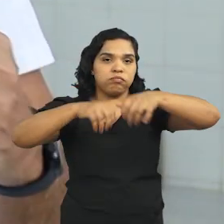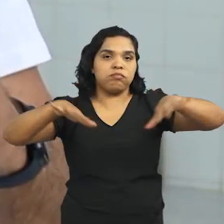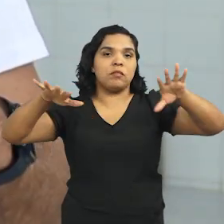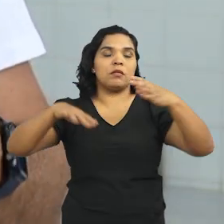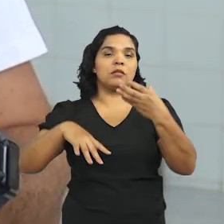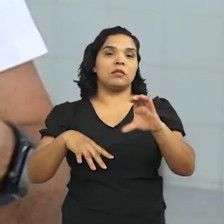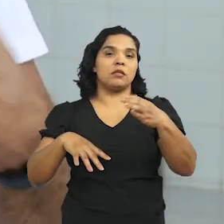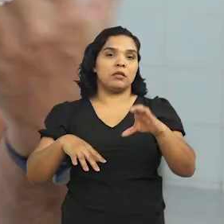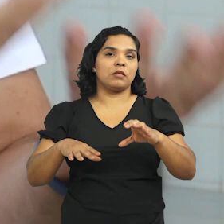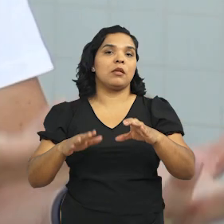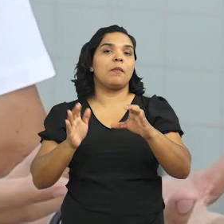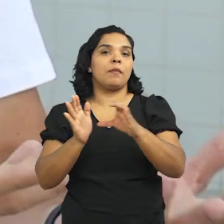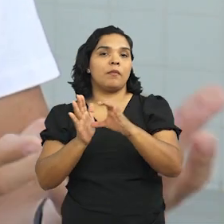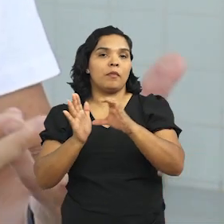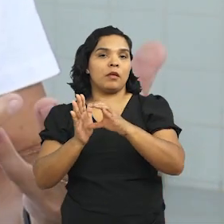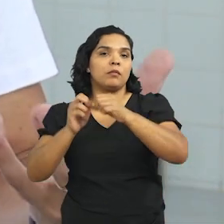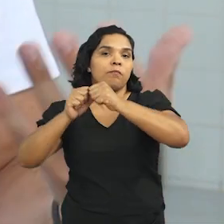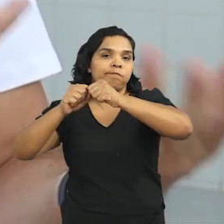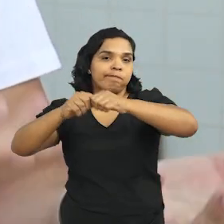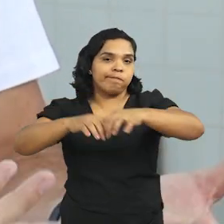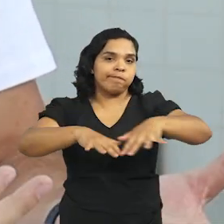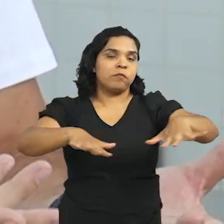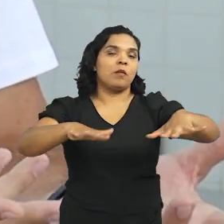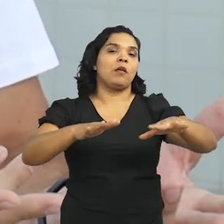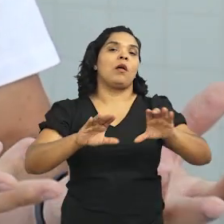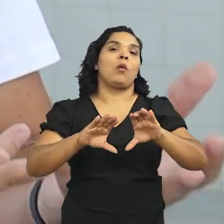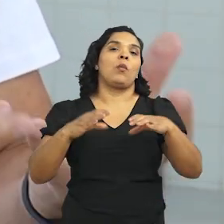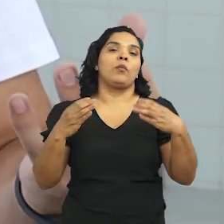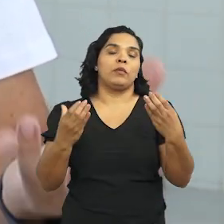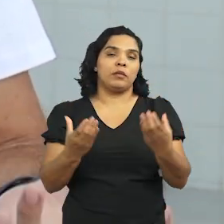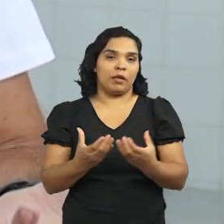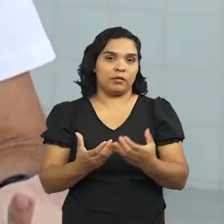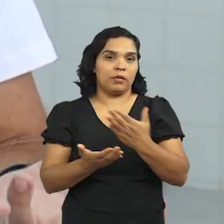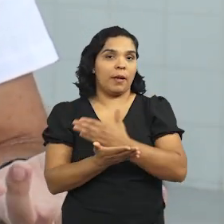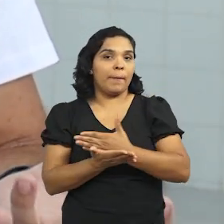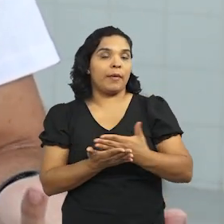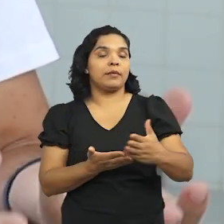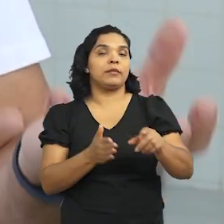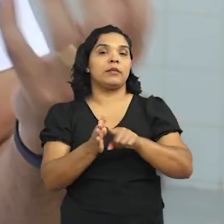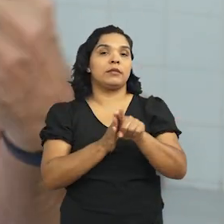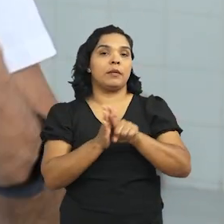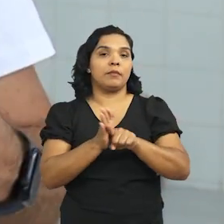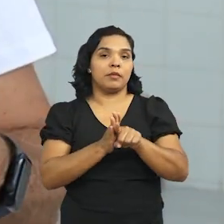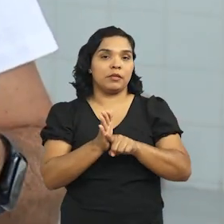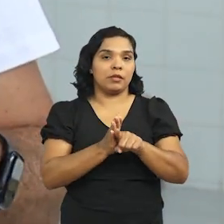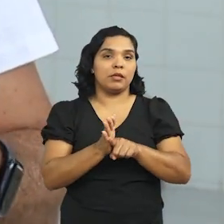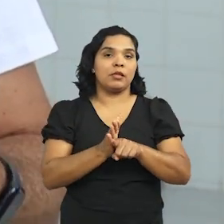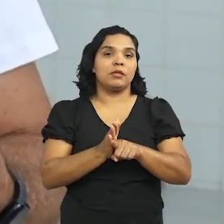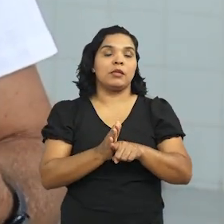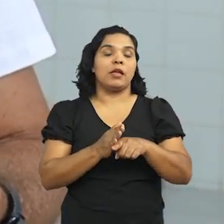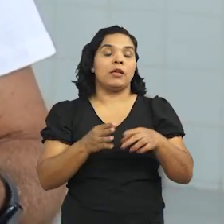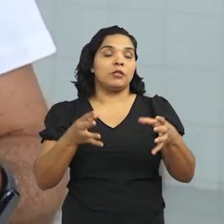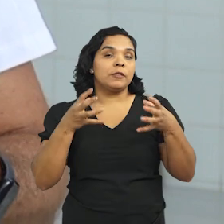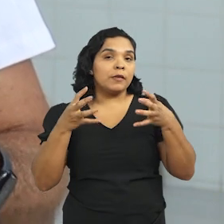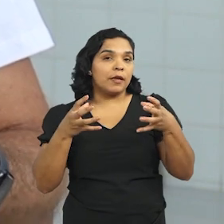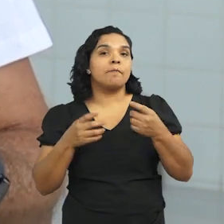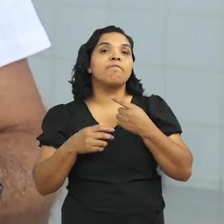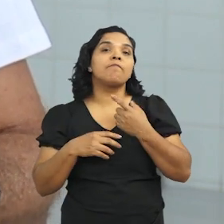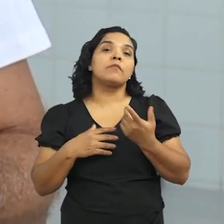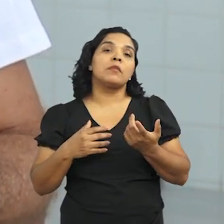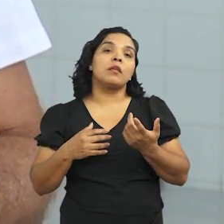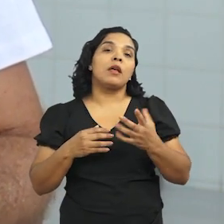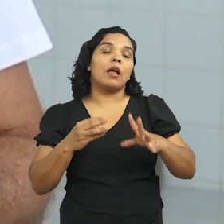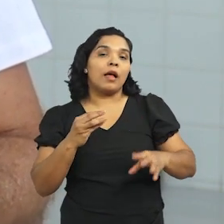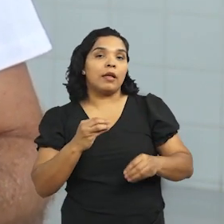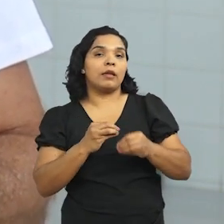pesquisa, a gente difunde a ciência para essas comunidades. Então, a partir disso, dessa pesquisa, a